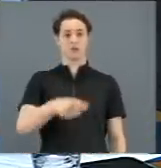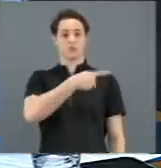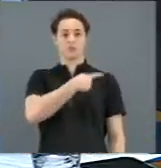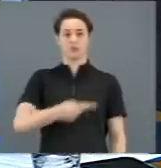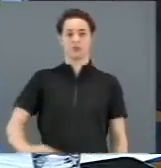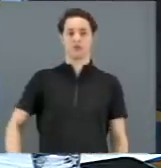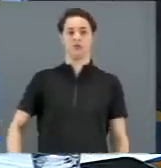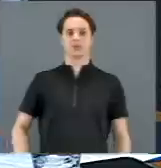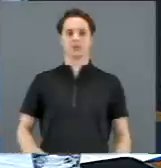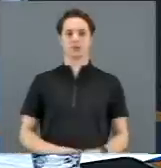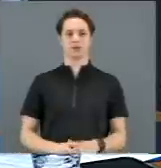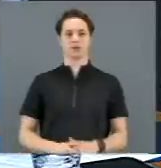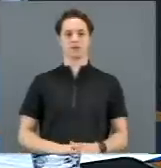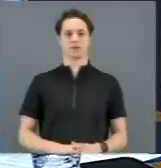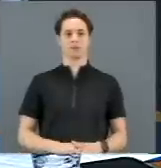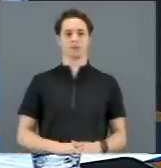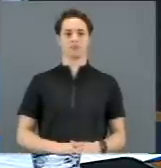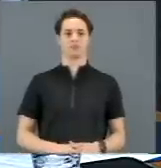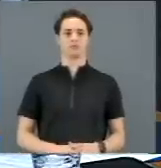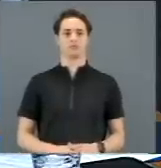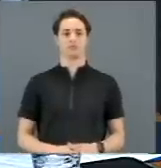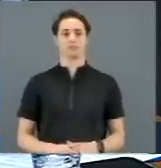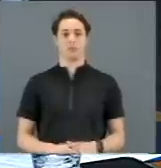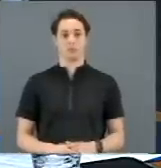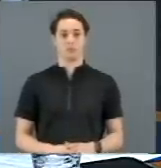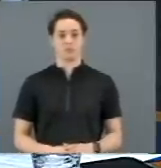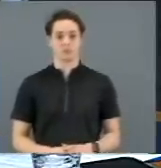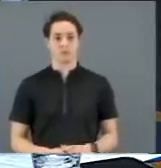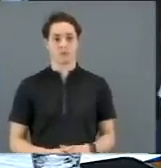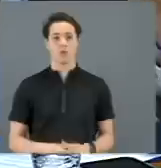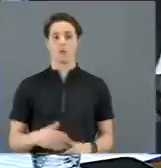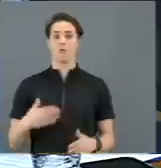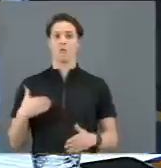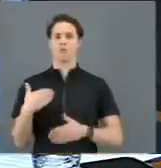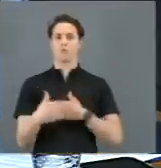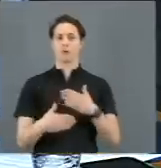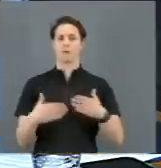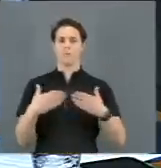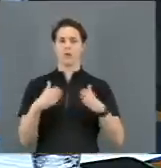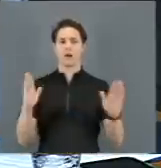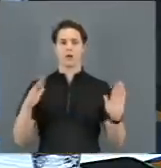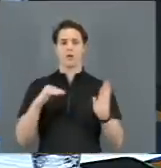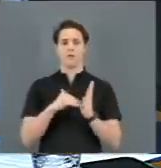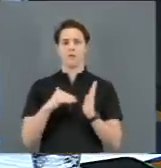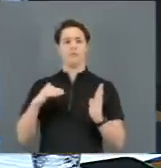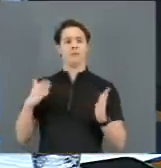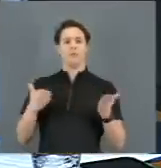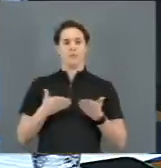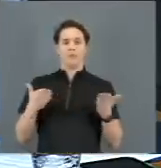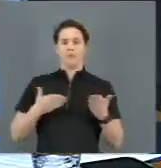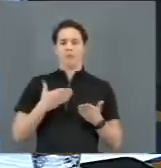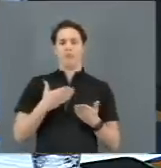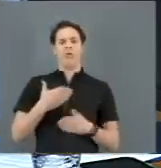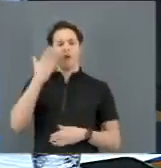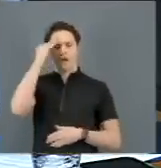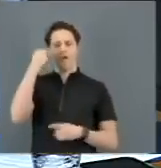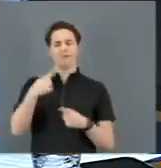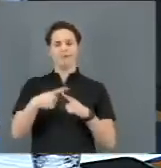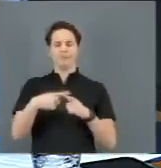antes. O processo da Polícia Federal ao qual o senhor se referiu está aberto até hoje. E o senhor sabe por que ele foi